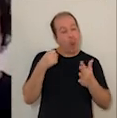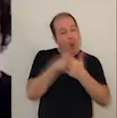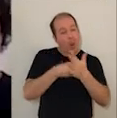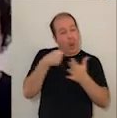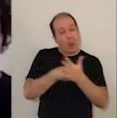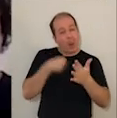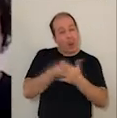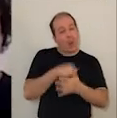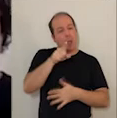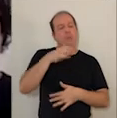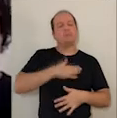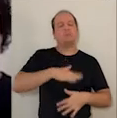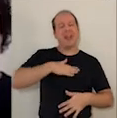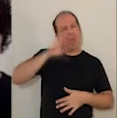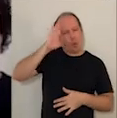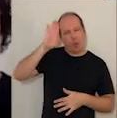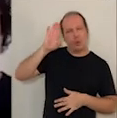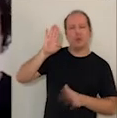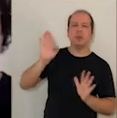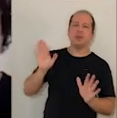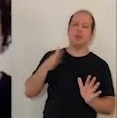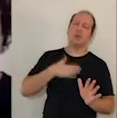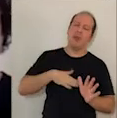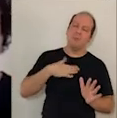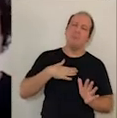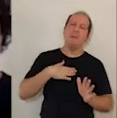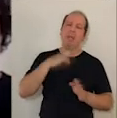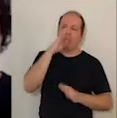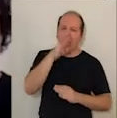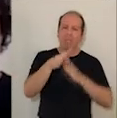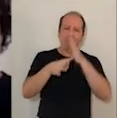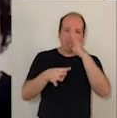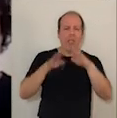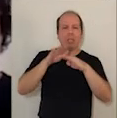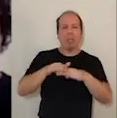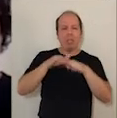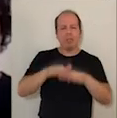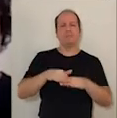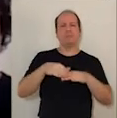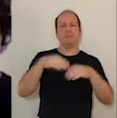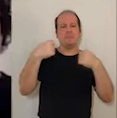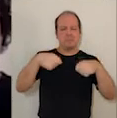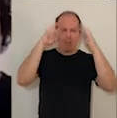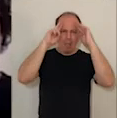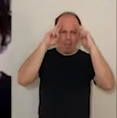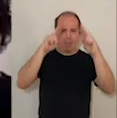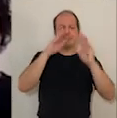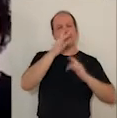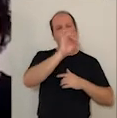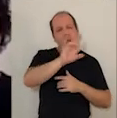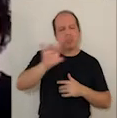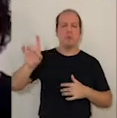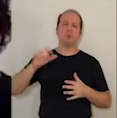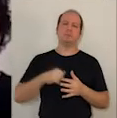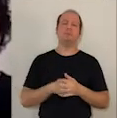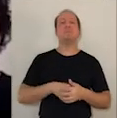pancada. Leone, pare de insultar os presentes e de desrespeitar a dignidade do tribunal.